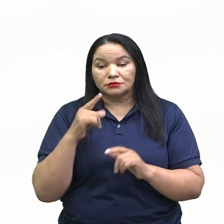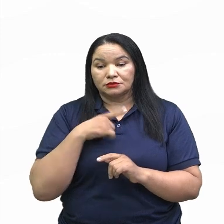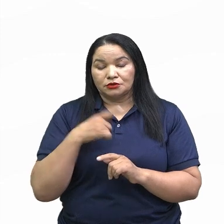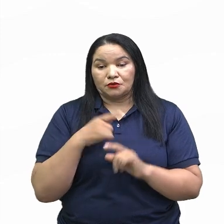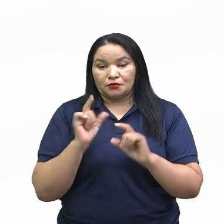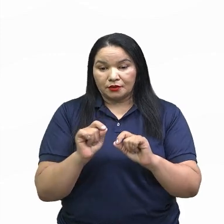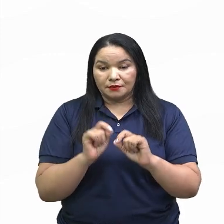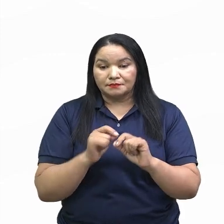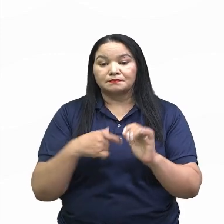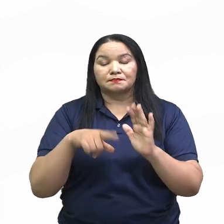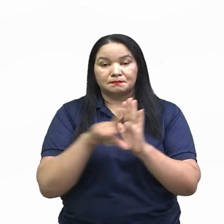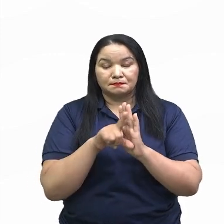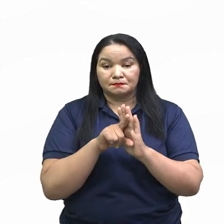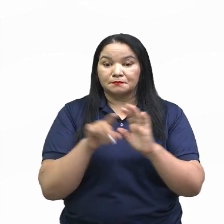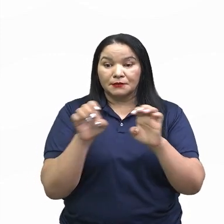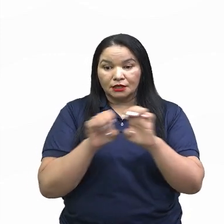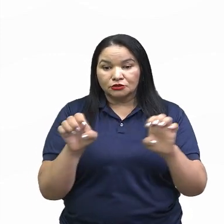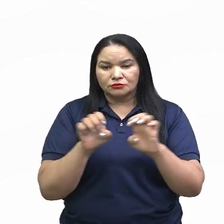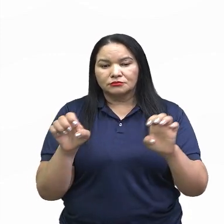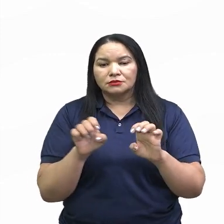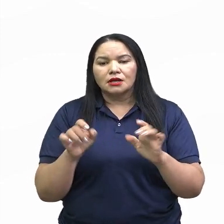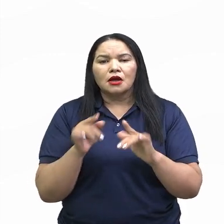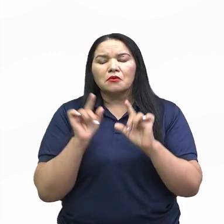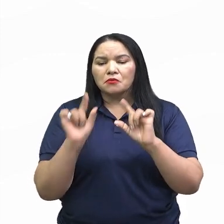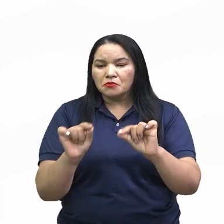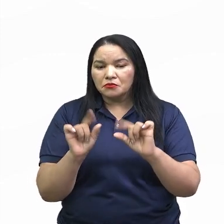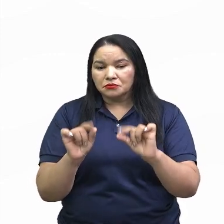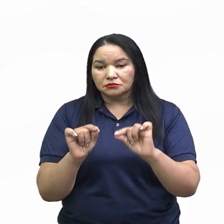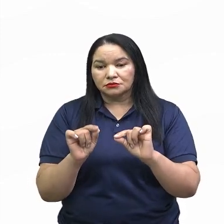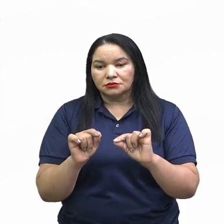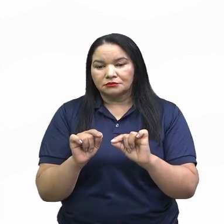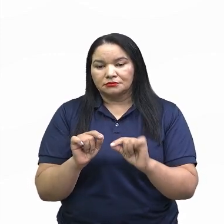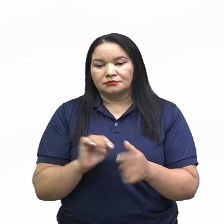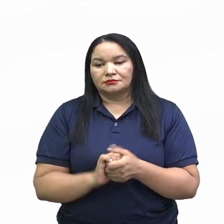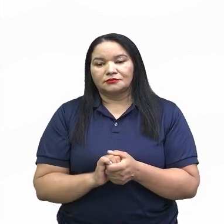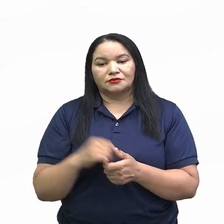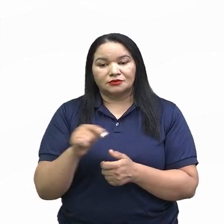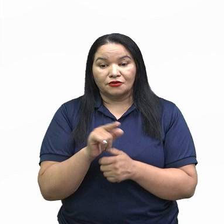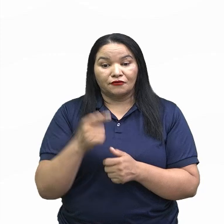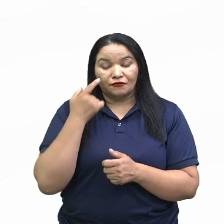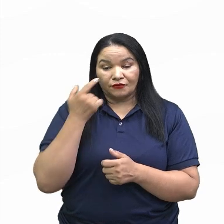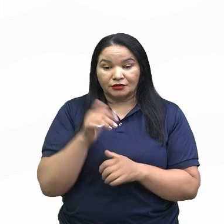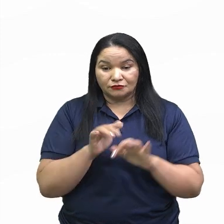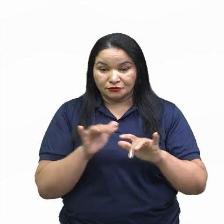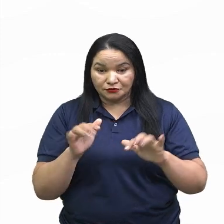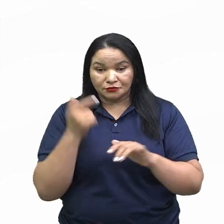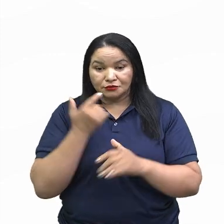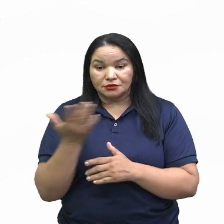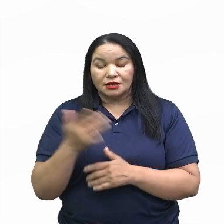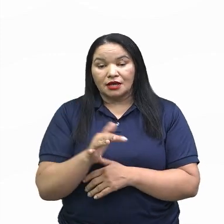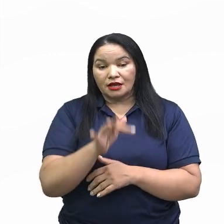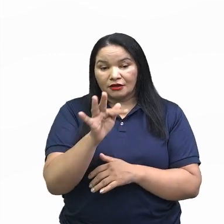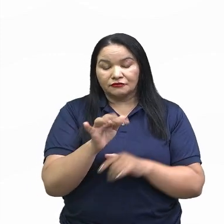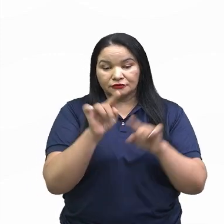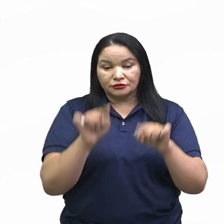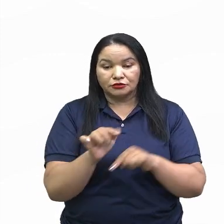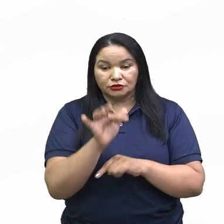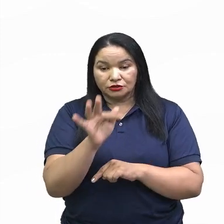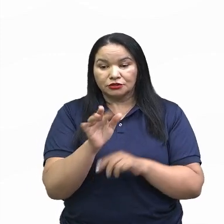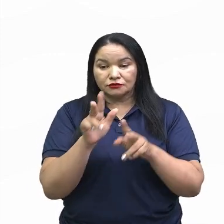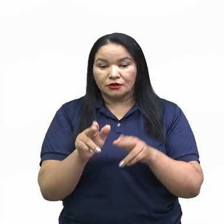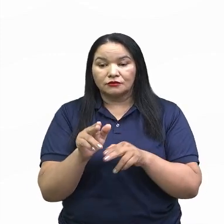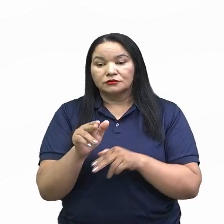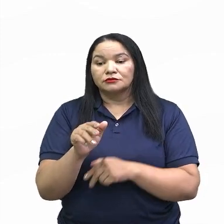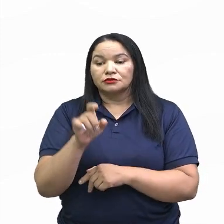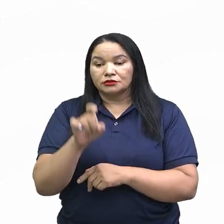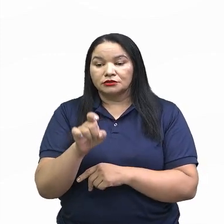consiste na sua lei de formação. E o que é a lei de formação aí, então, que eu não sei? Você está vendo escrito f de x igual a x